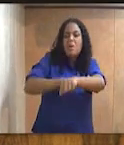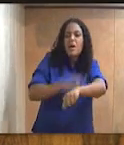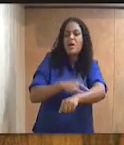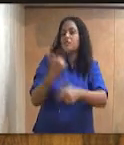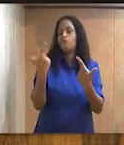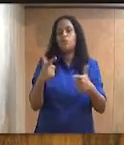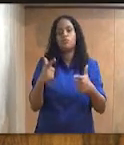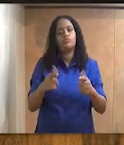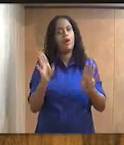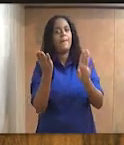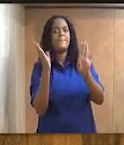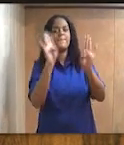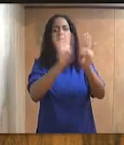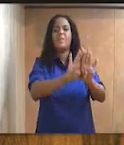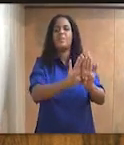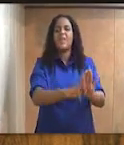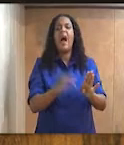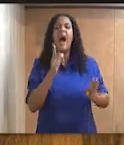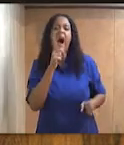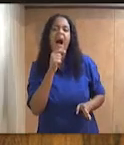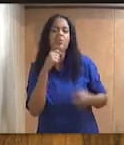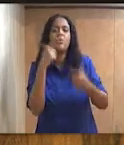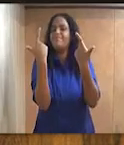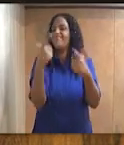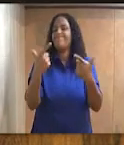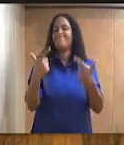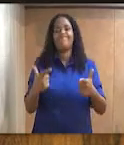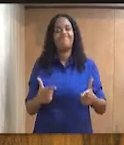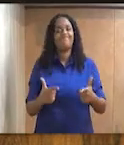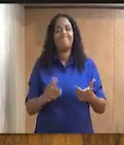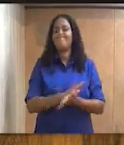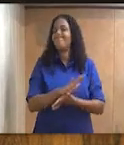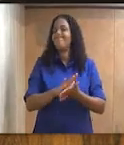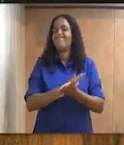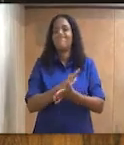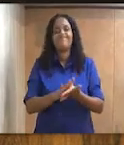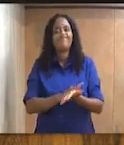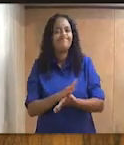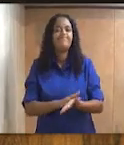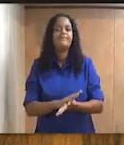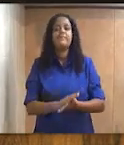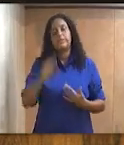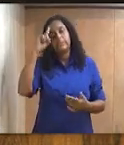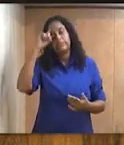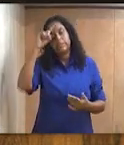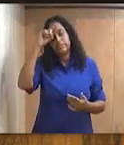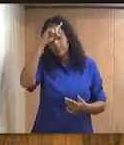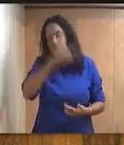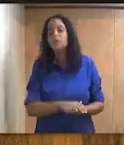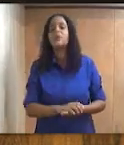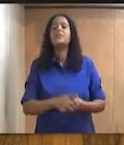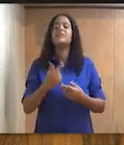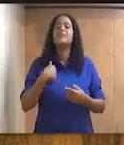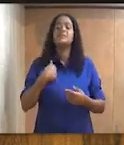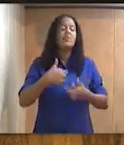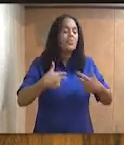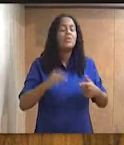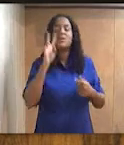porta, bebedouros quebrados, extintores vencidos. São